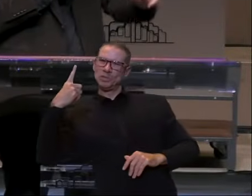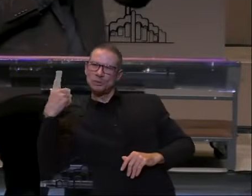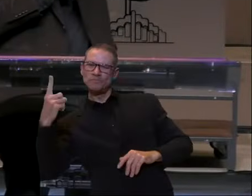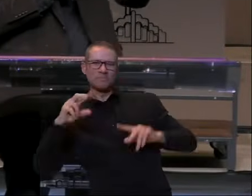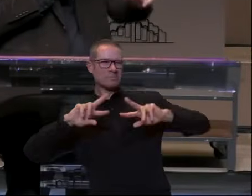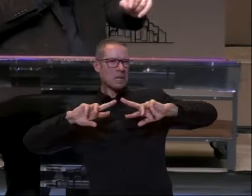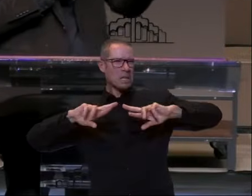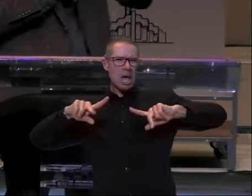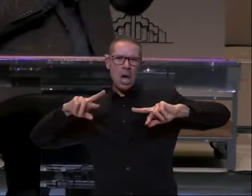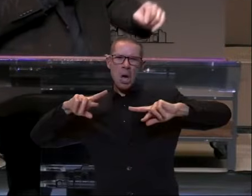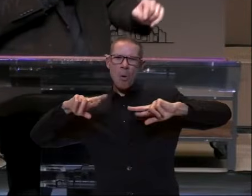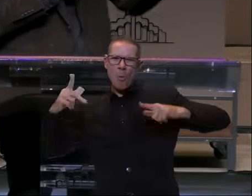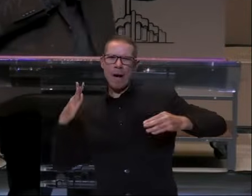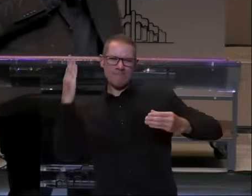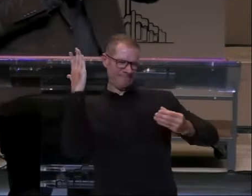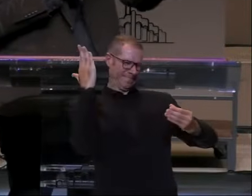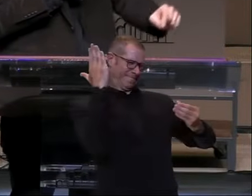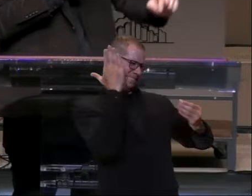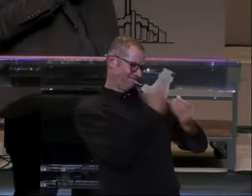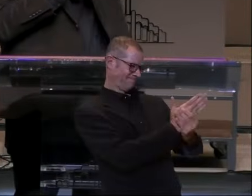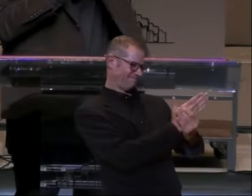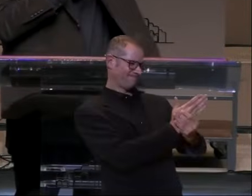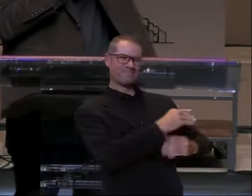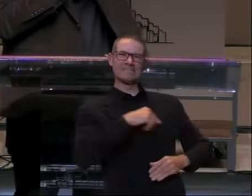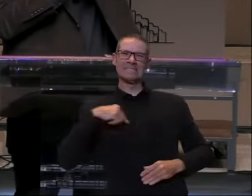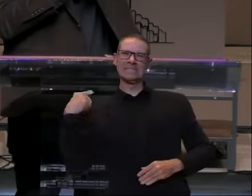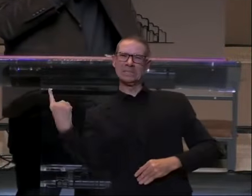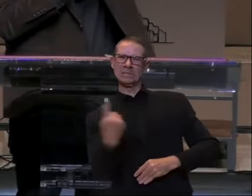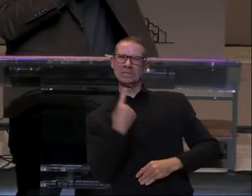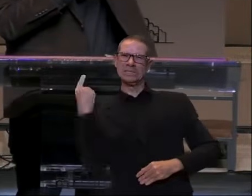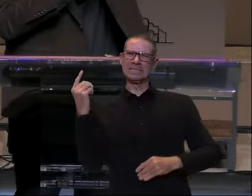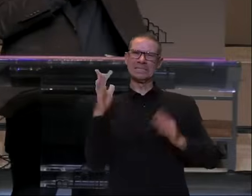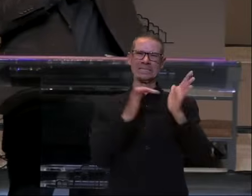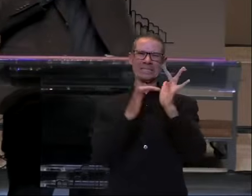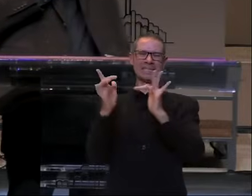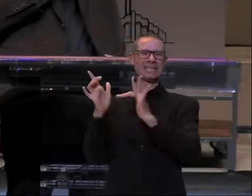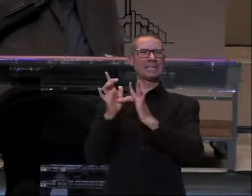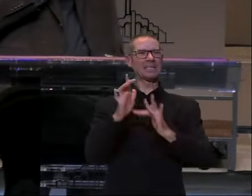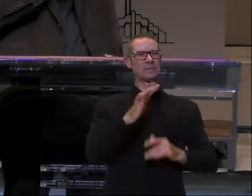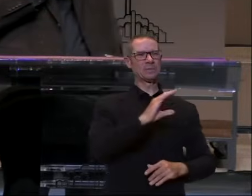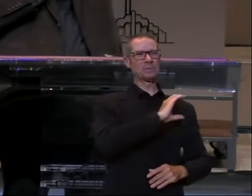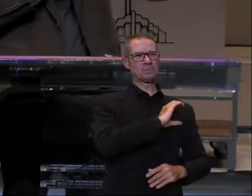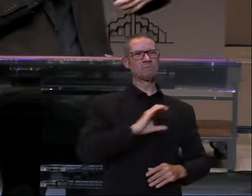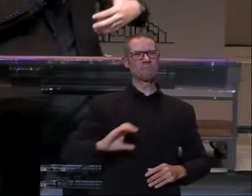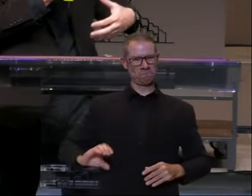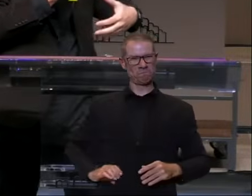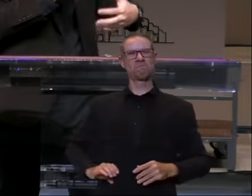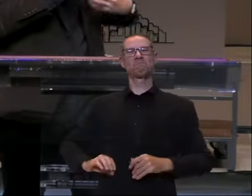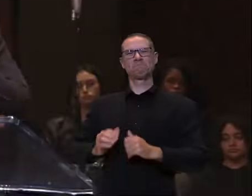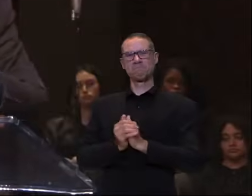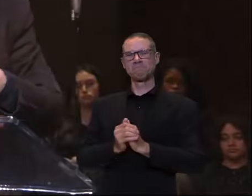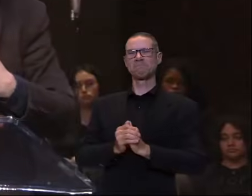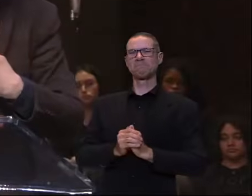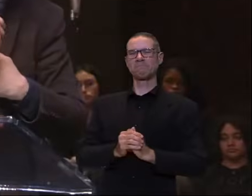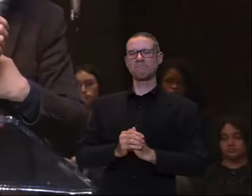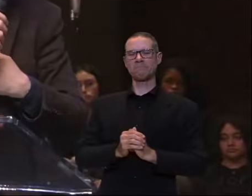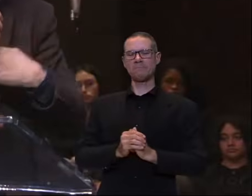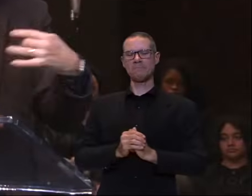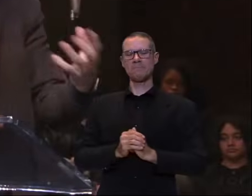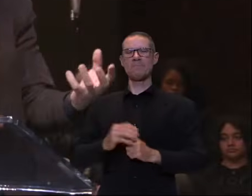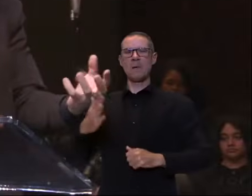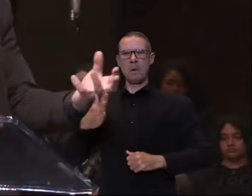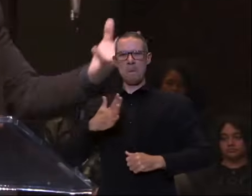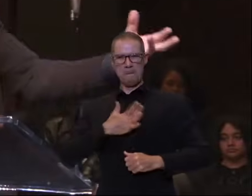há condenação para os que estão em Cristo Jesus. Ele pegou os